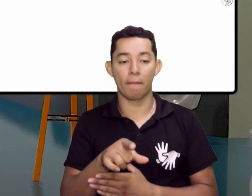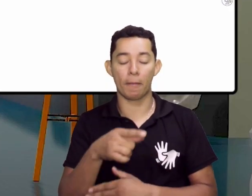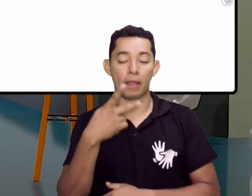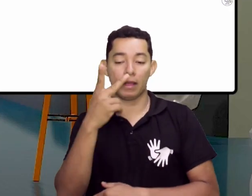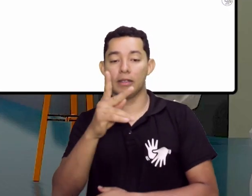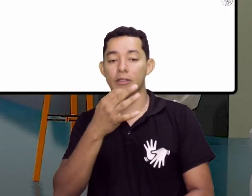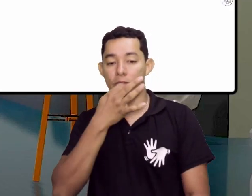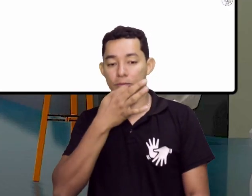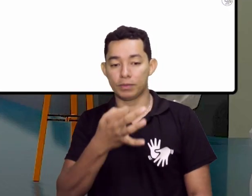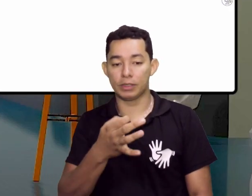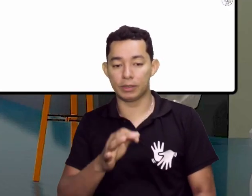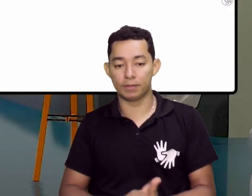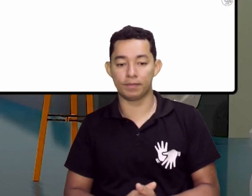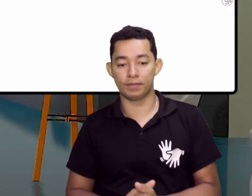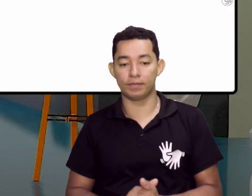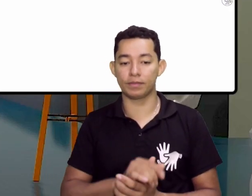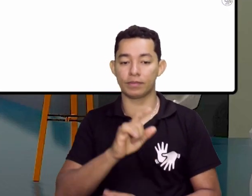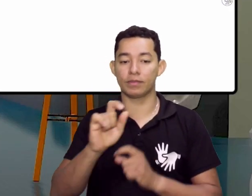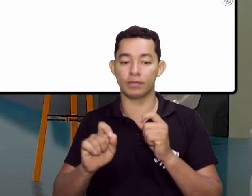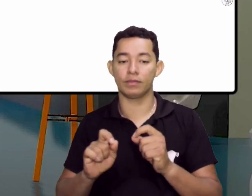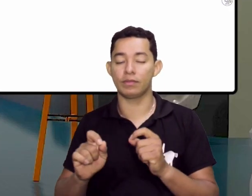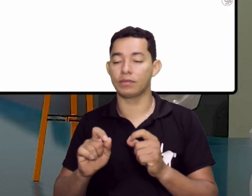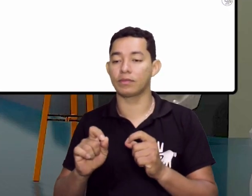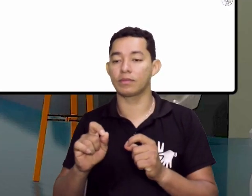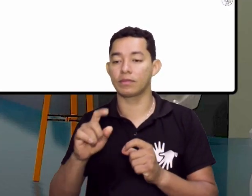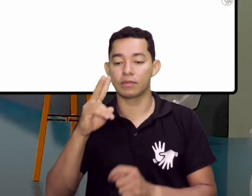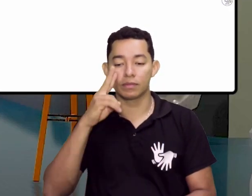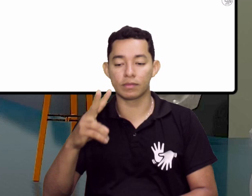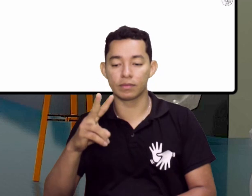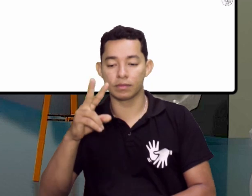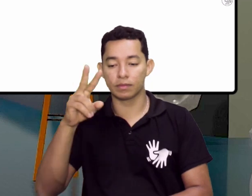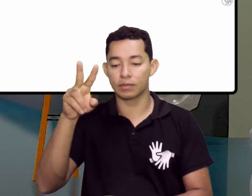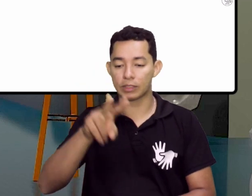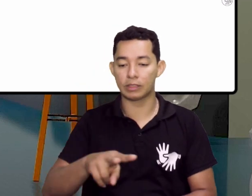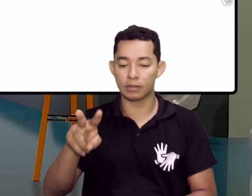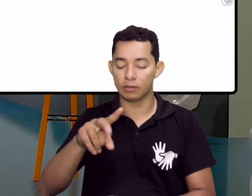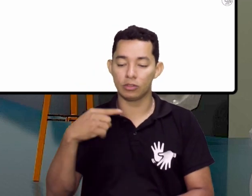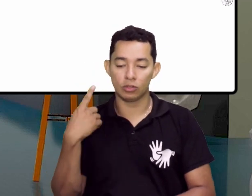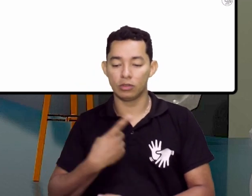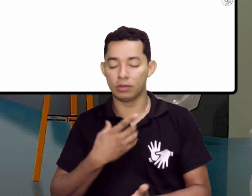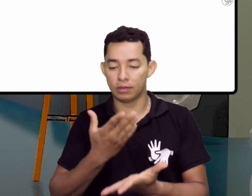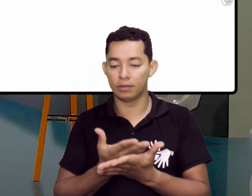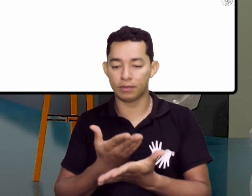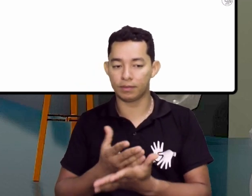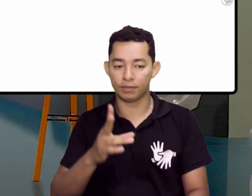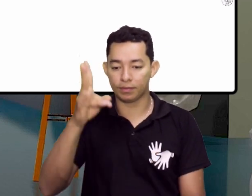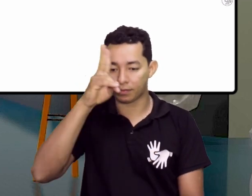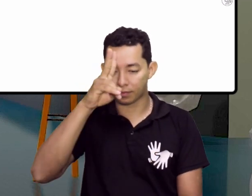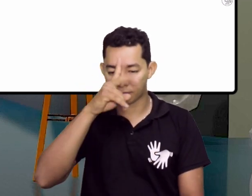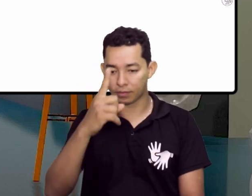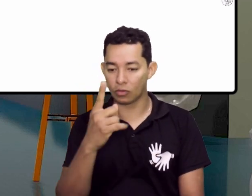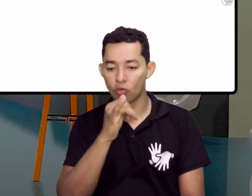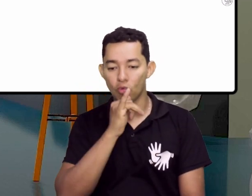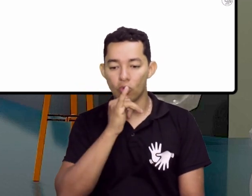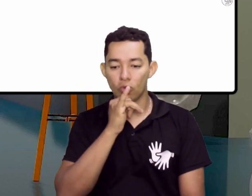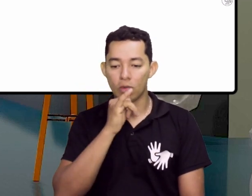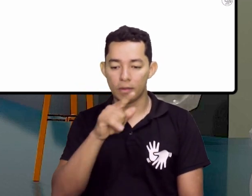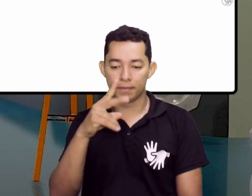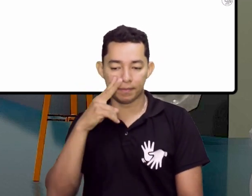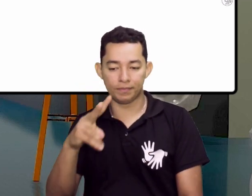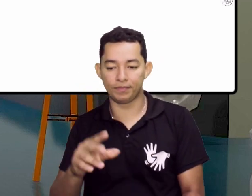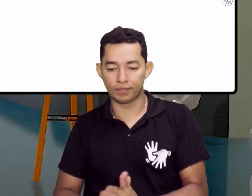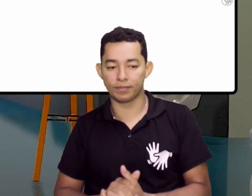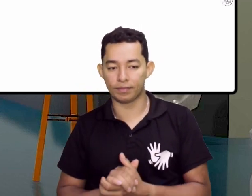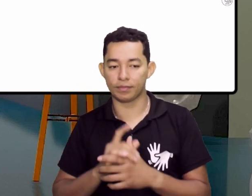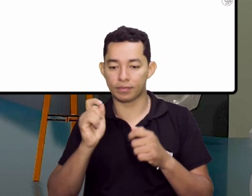sua opinião sobre o que você viu durante a nossa aula, né? Lembra de um exemplo lá do que você viu